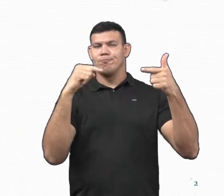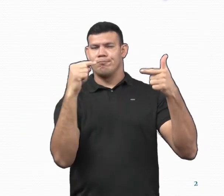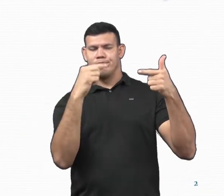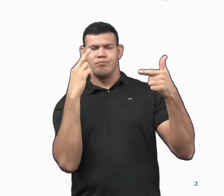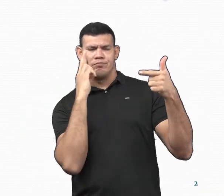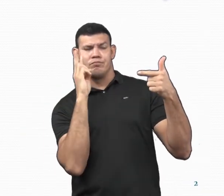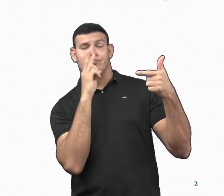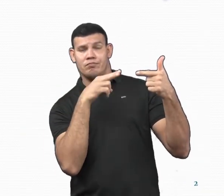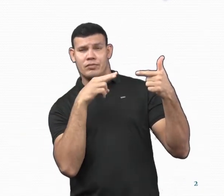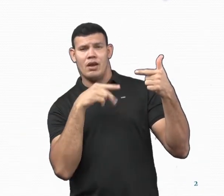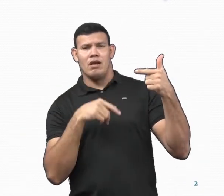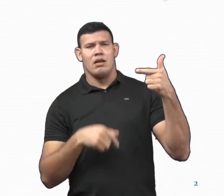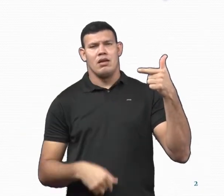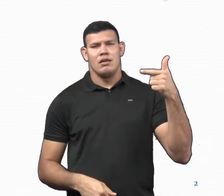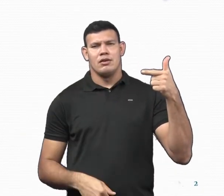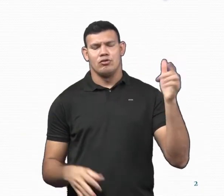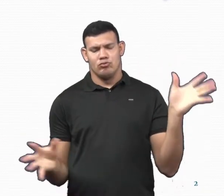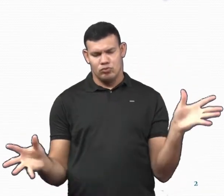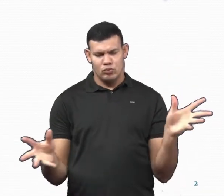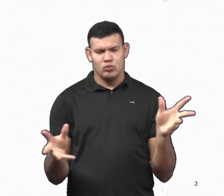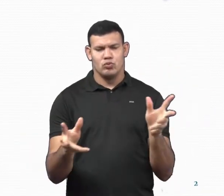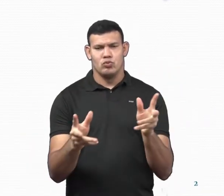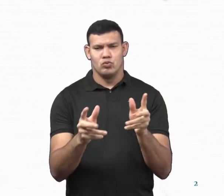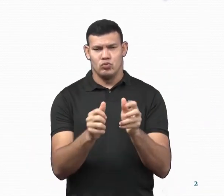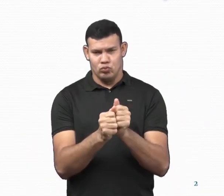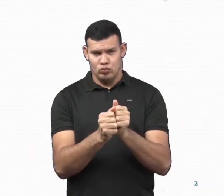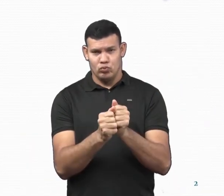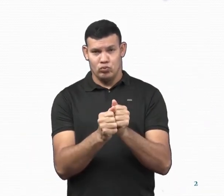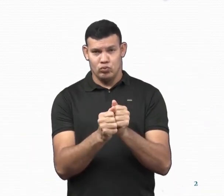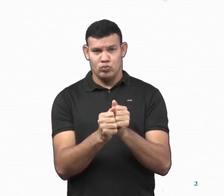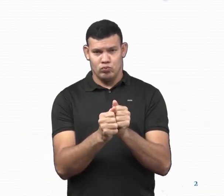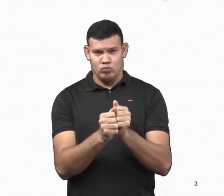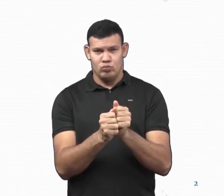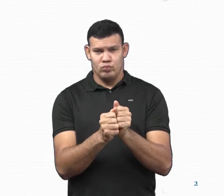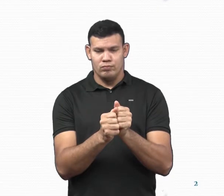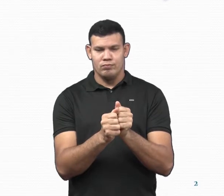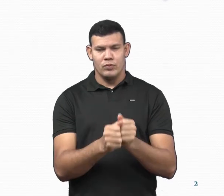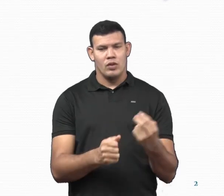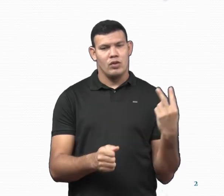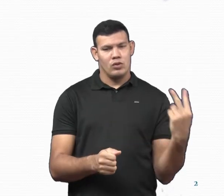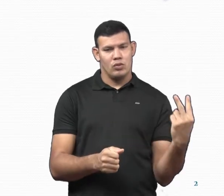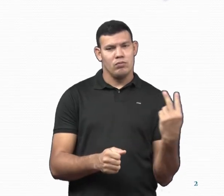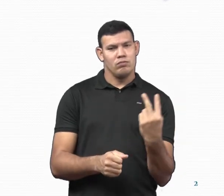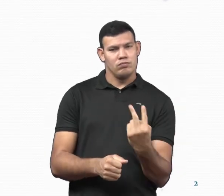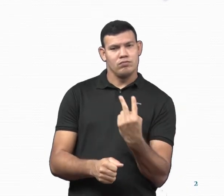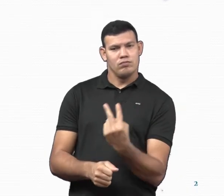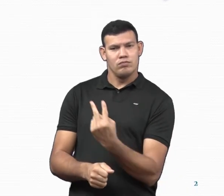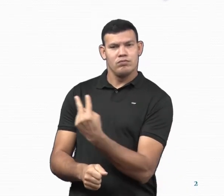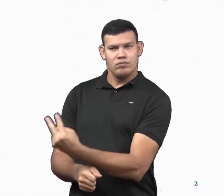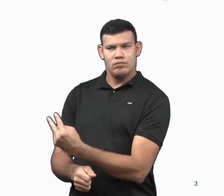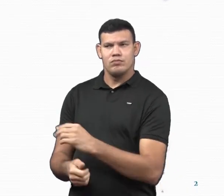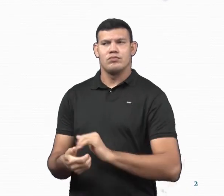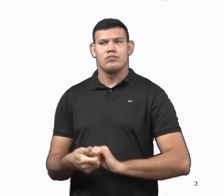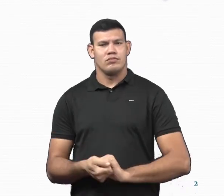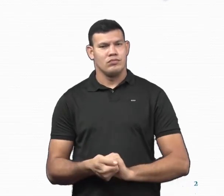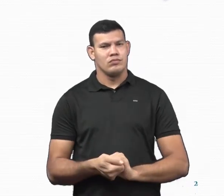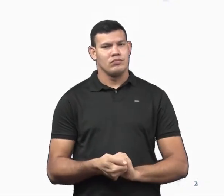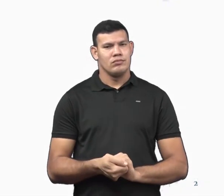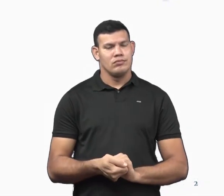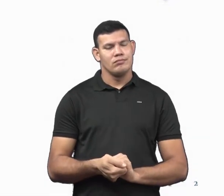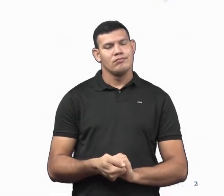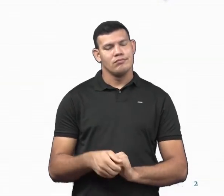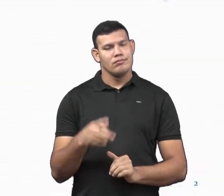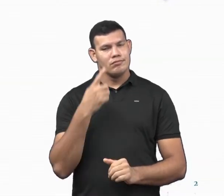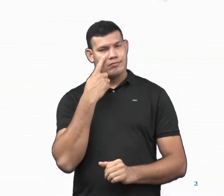eu vou juntar os meus números primos que eu usei para dividir de 2 em 2, Os dois primeiros 2, como vocês